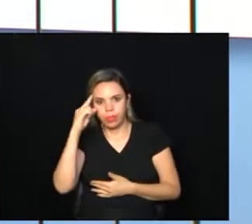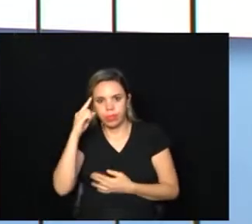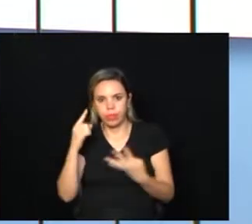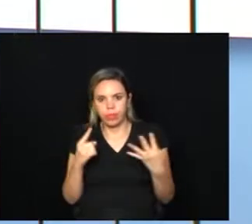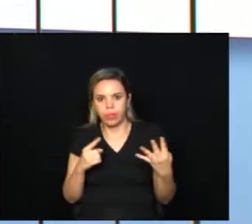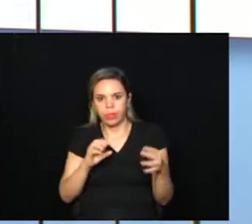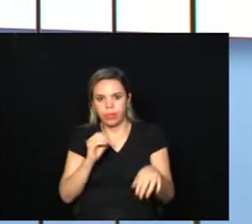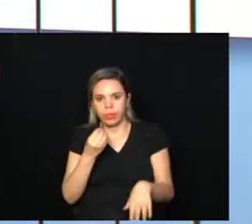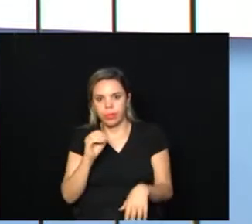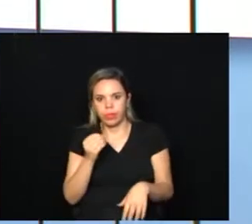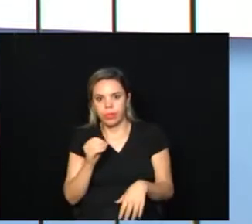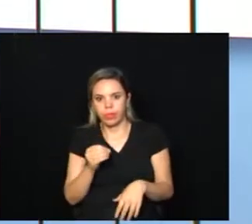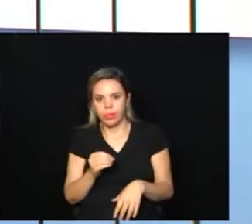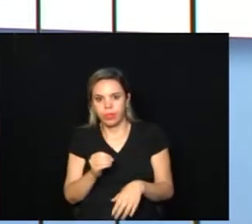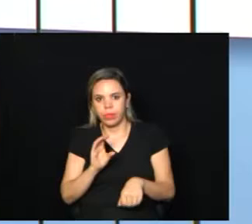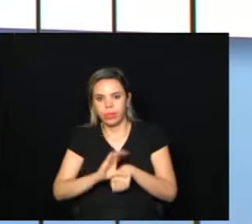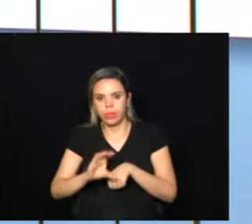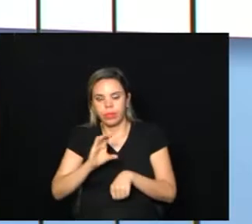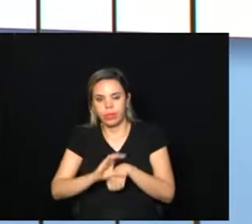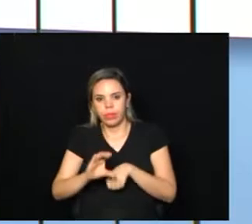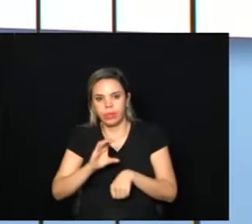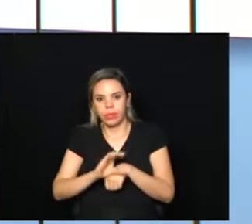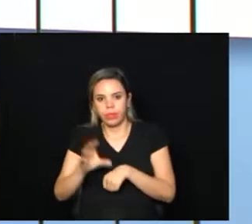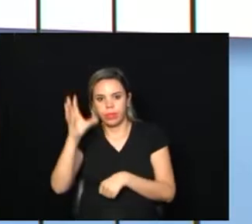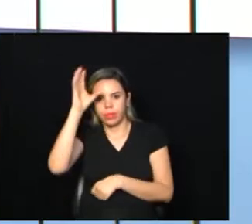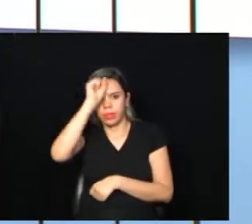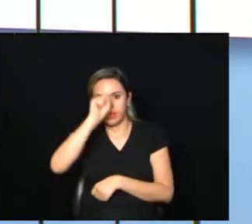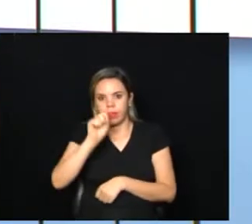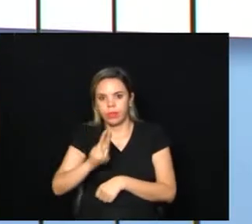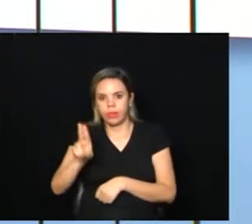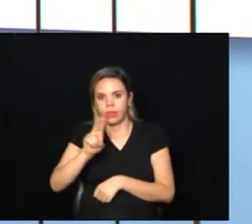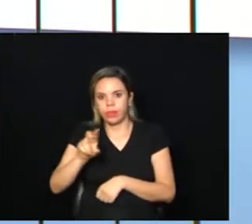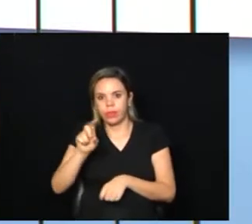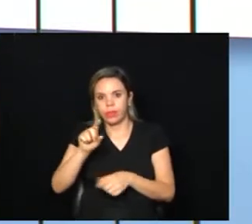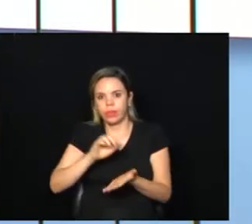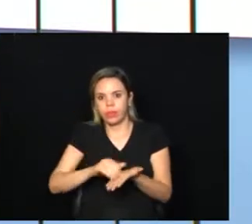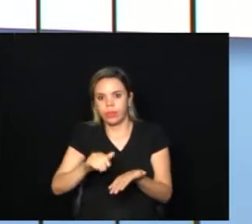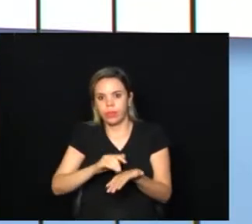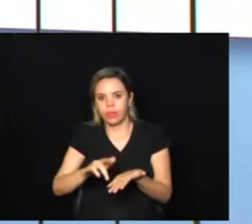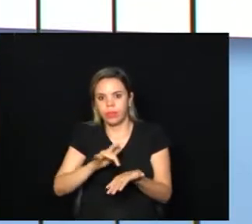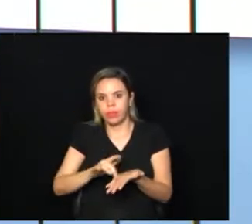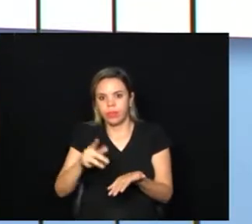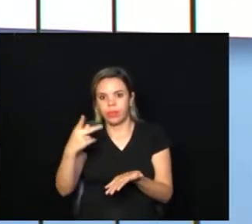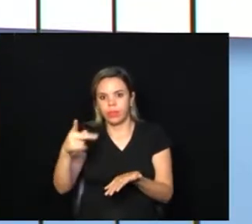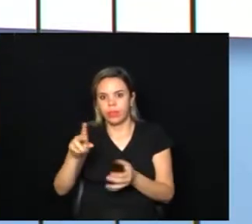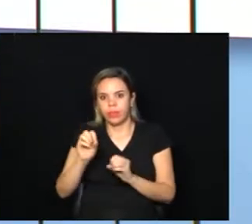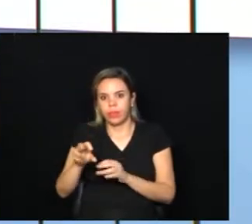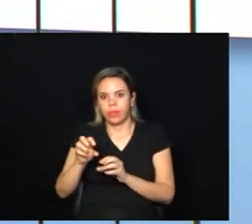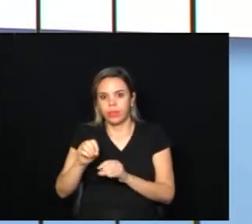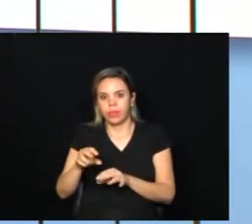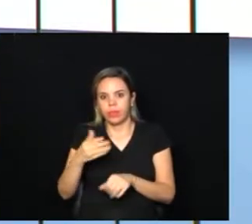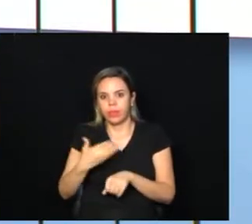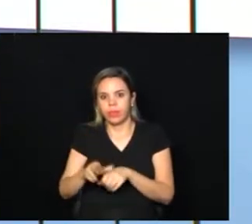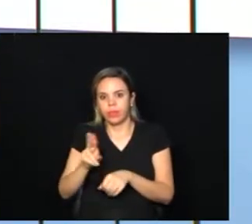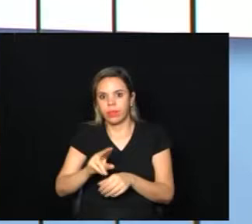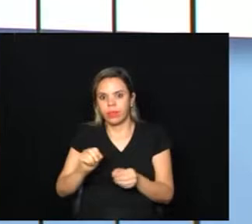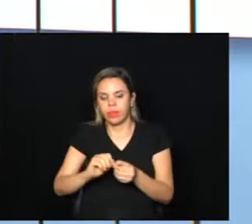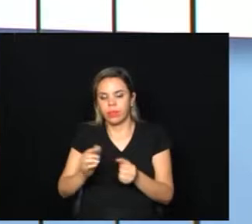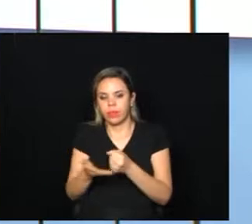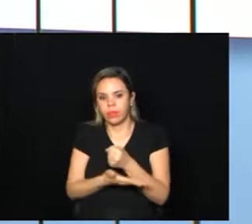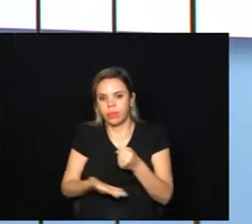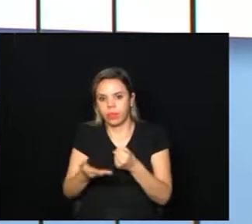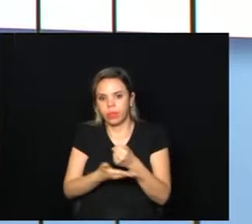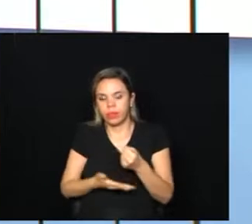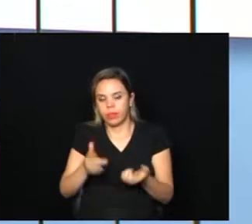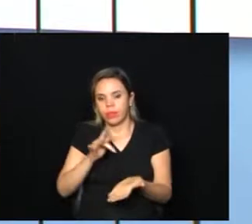4 de outubro. É o curso Aprenda a Mexer no seu smartphone, que vai ensinar as aplicações básicas